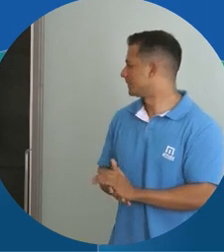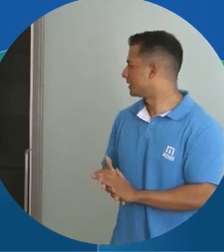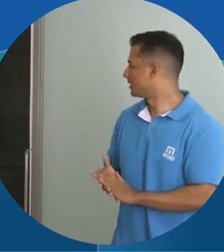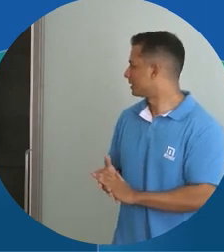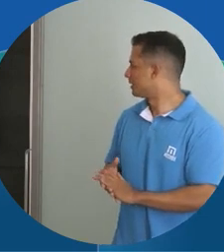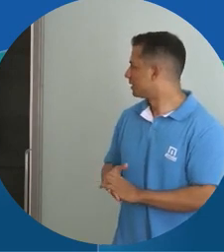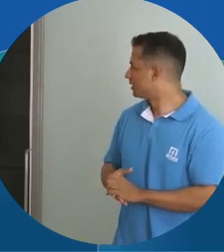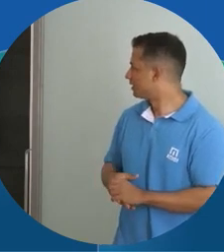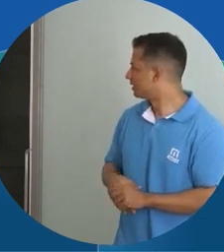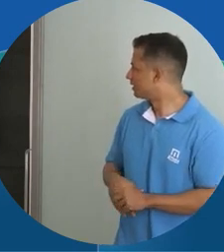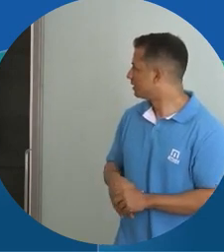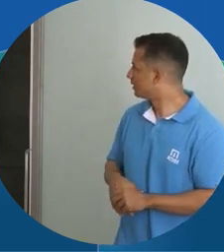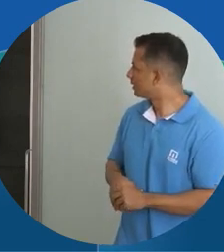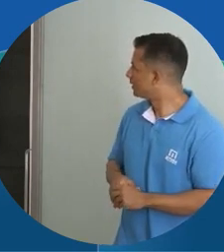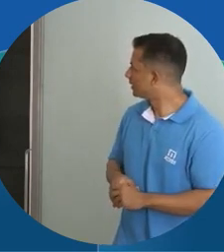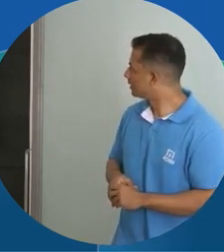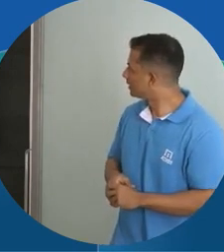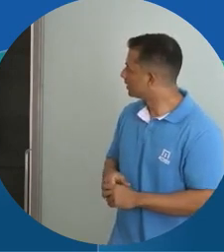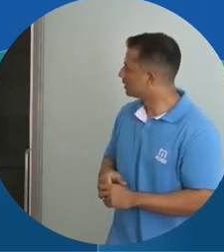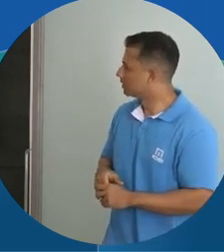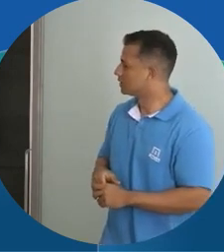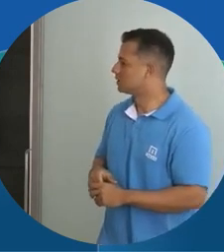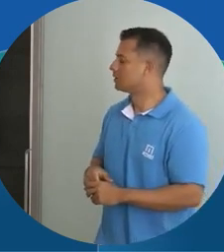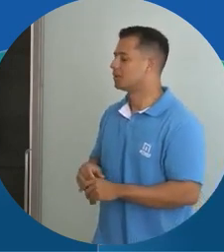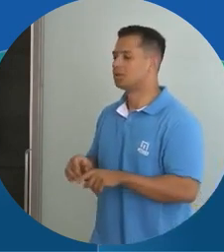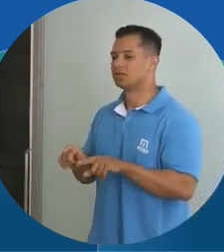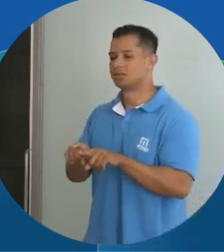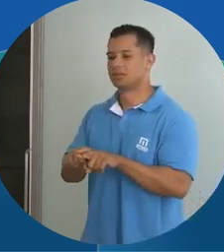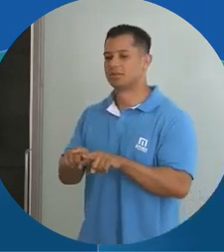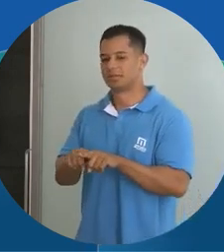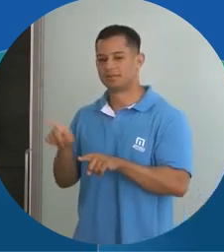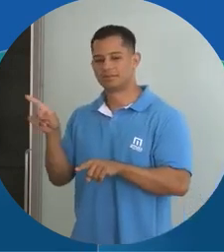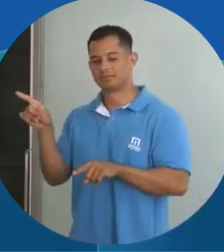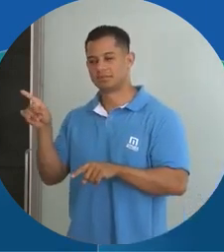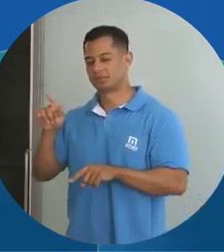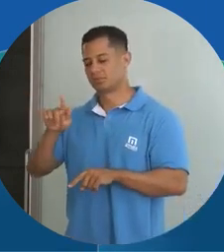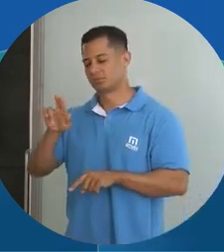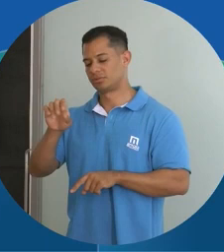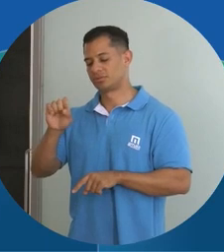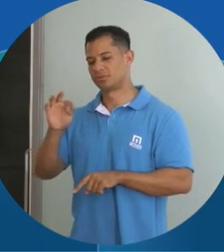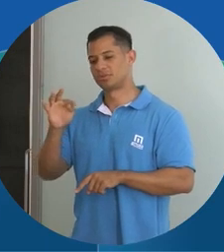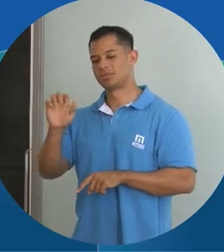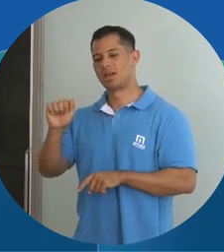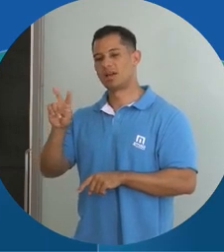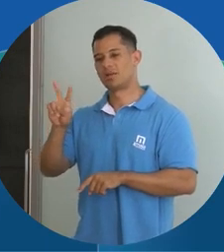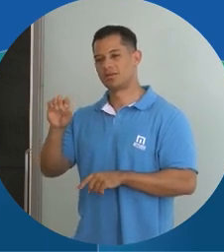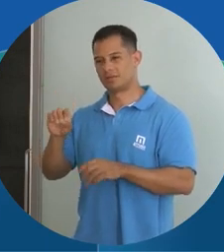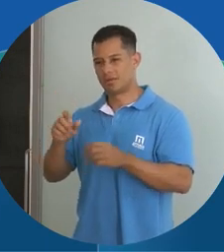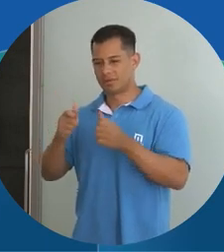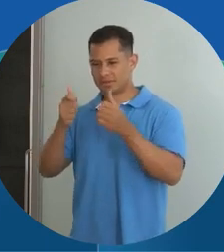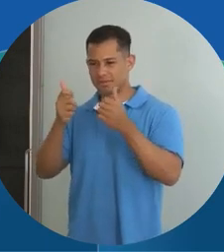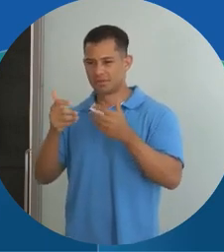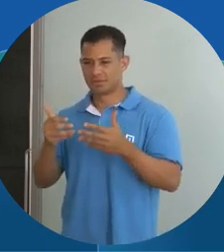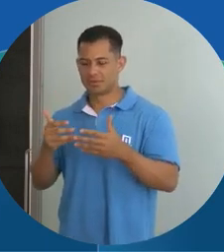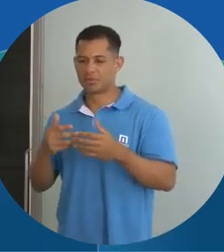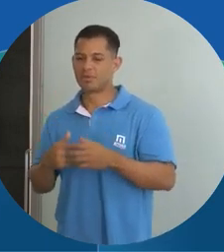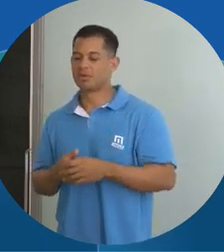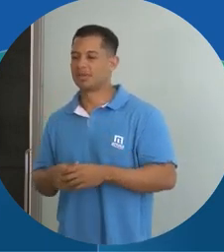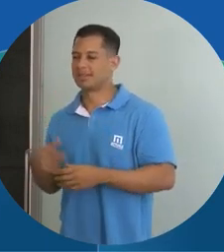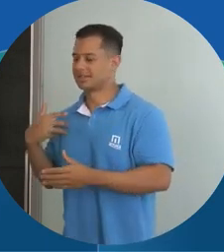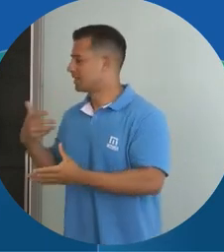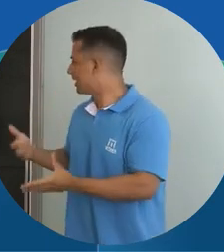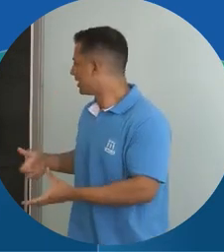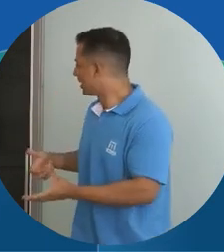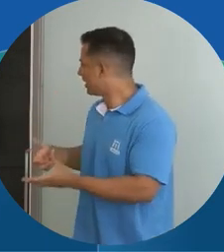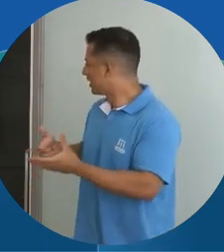Aqui o que o Gílio comentou, né? O Gustavo, a questão da estaca ser levada pelo pessoal e